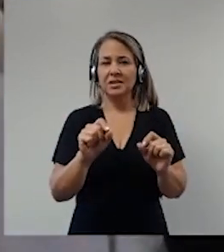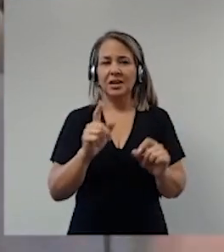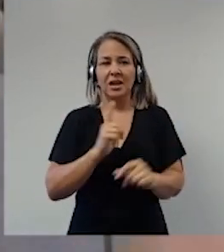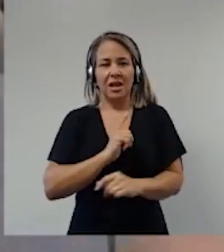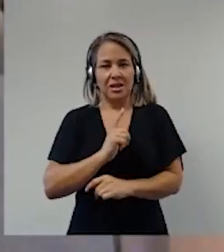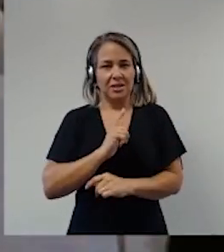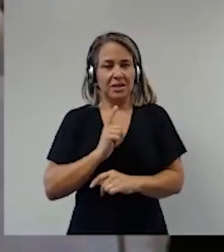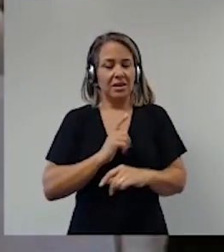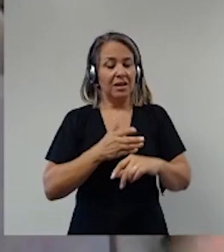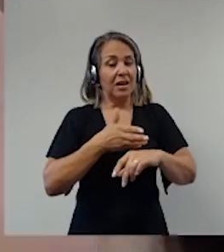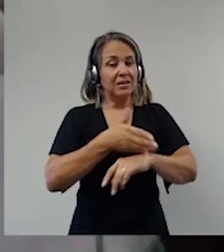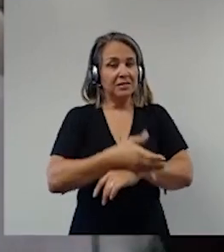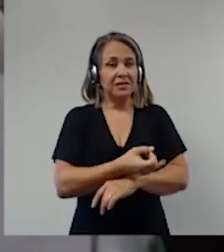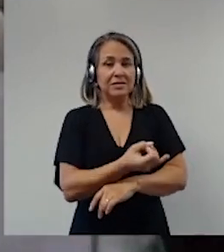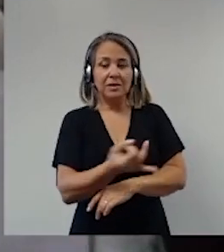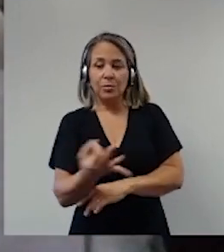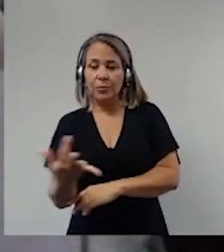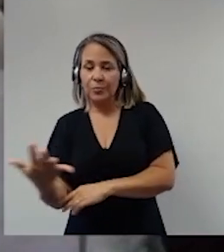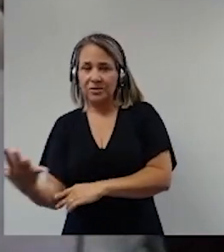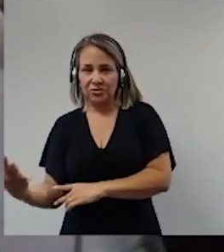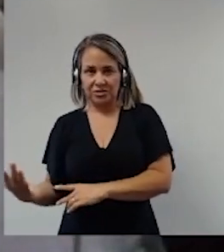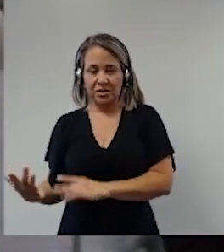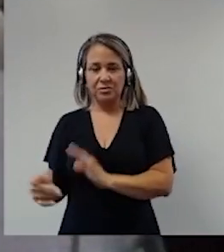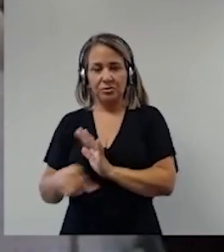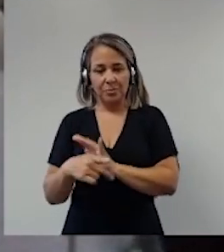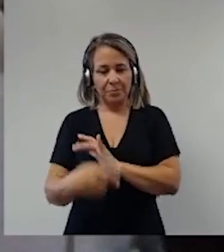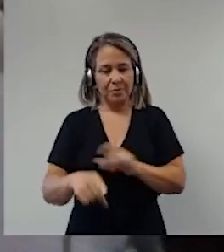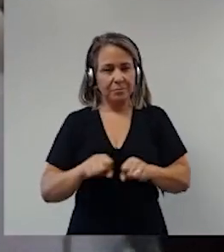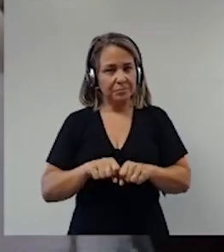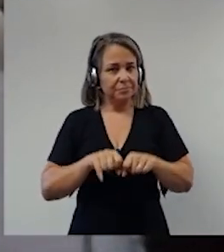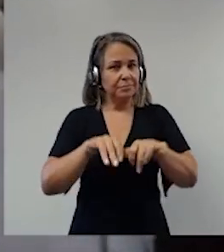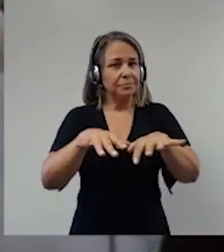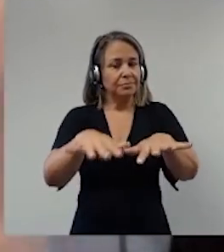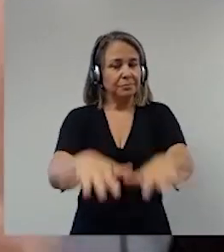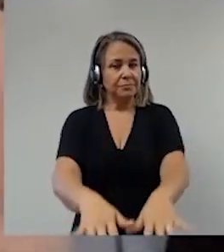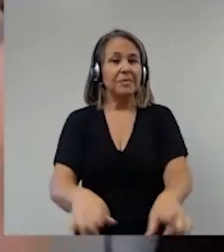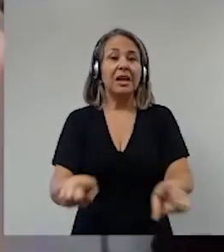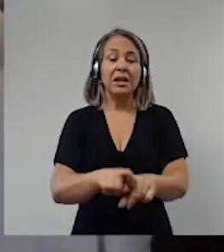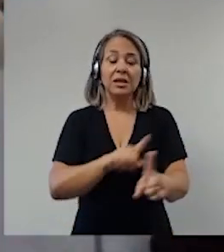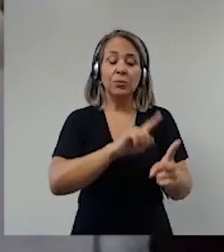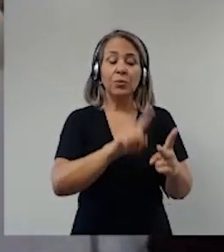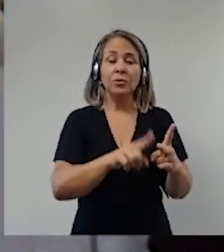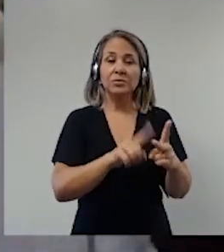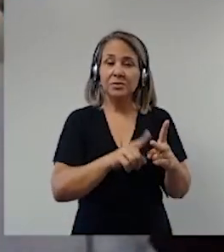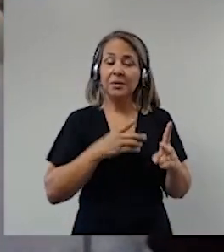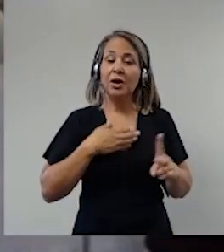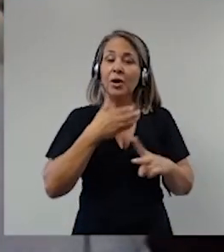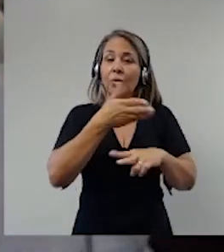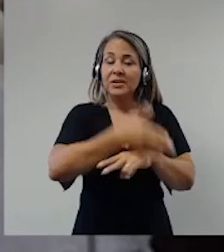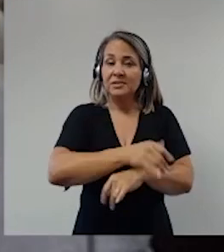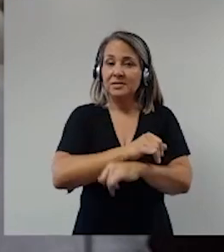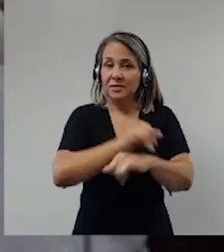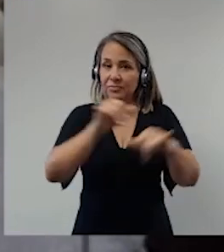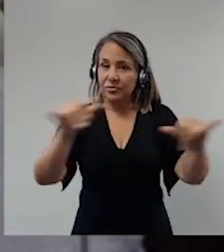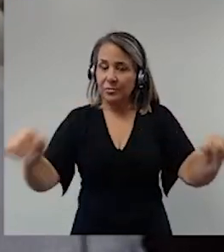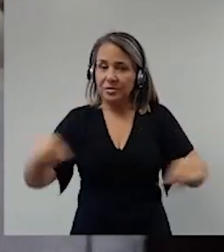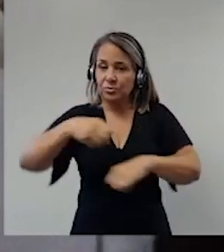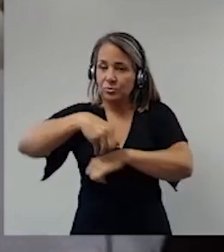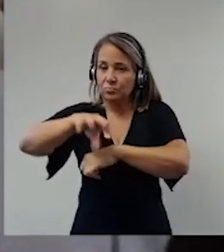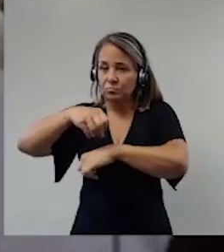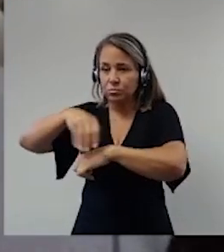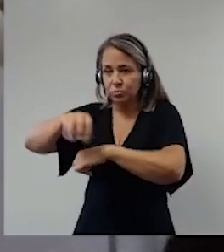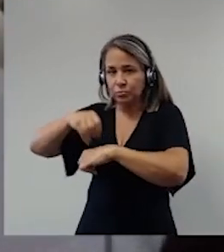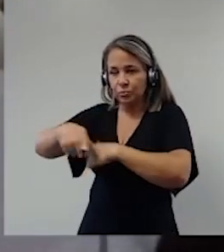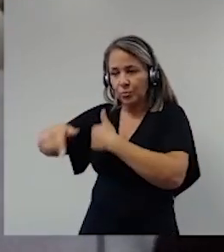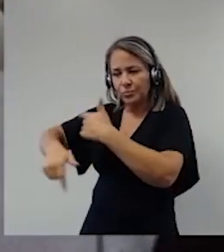ter acesso aos números relacionados com a própria pandemia e os acesso às informações relacionadas com